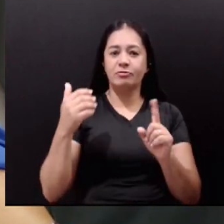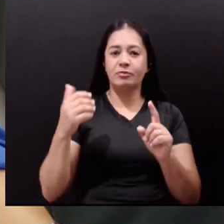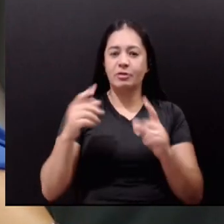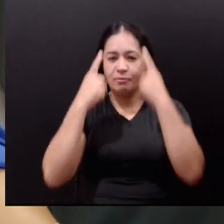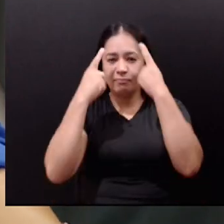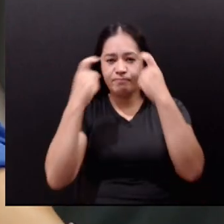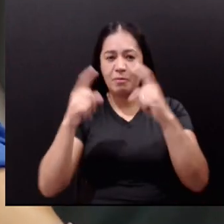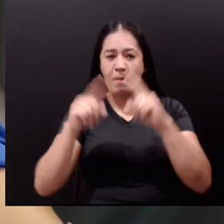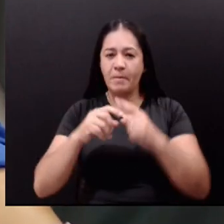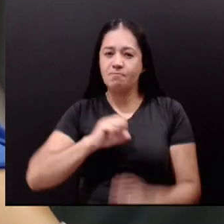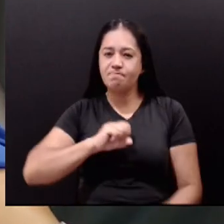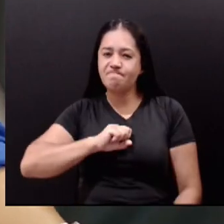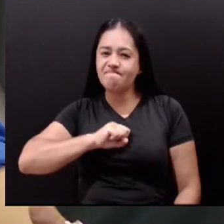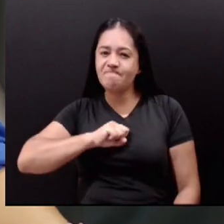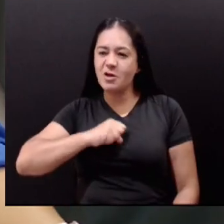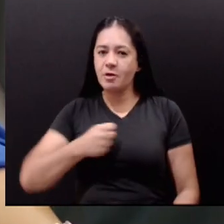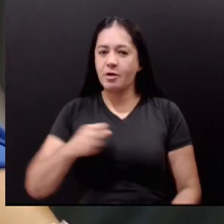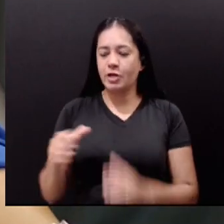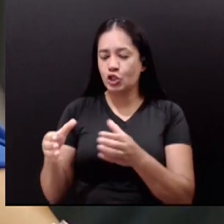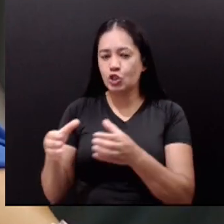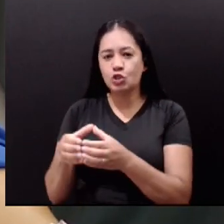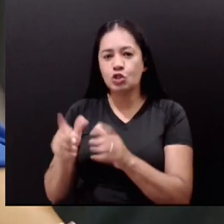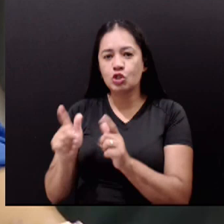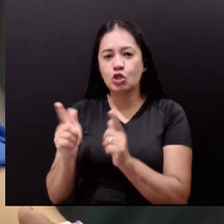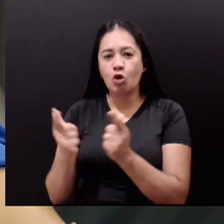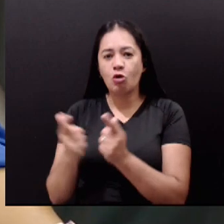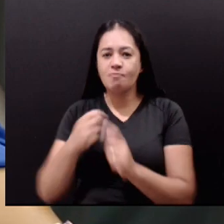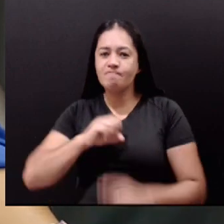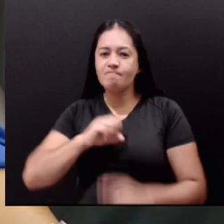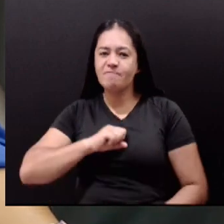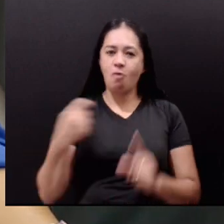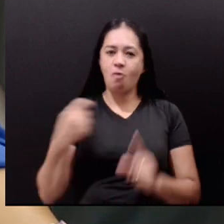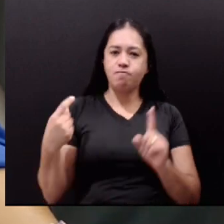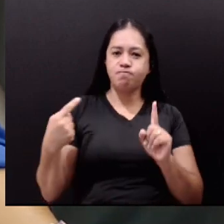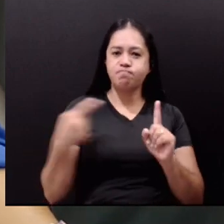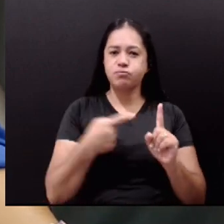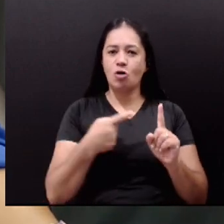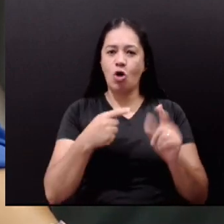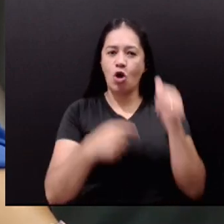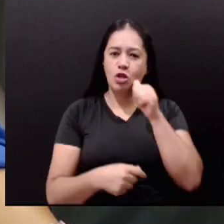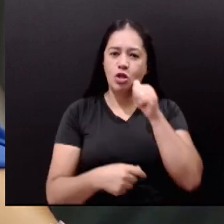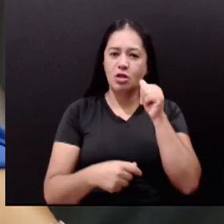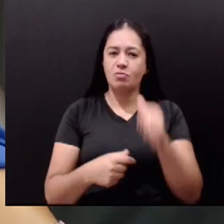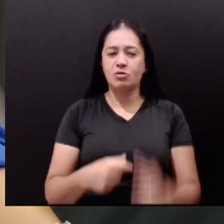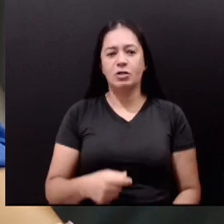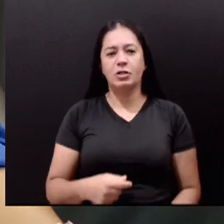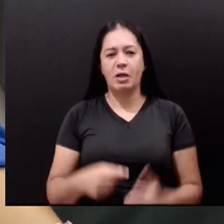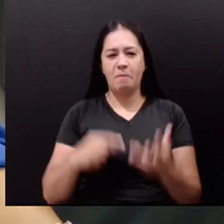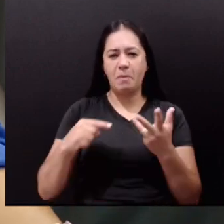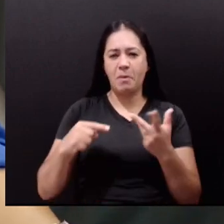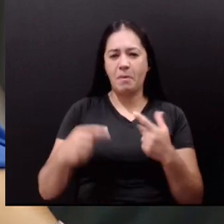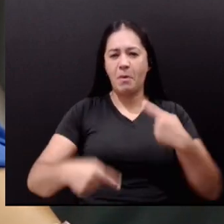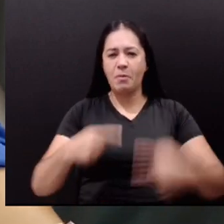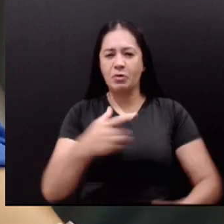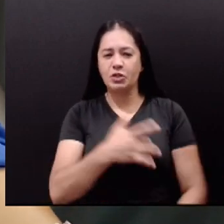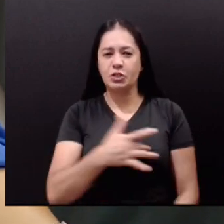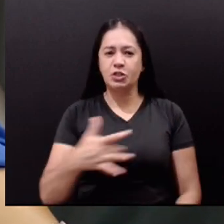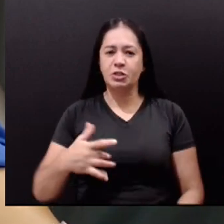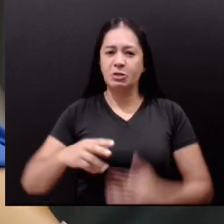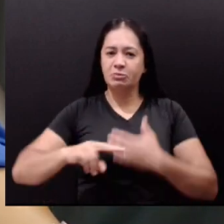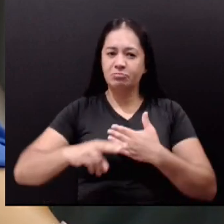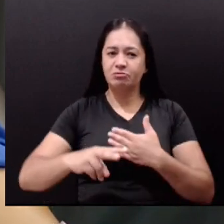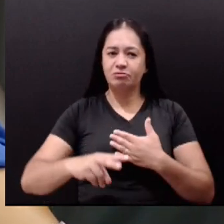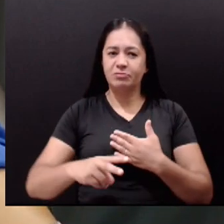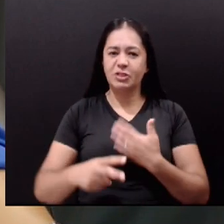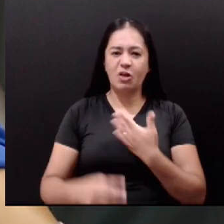sexo feminino e também se alinha com crenças, homofobia, racismo, políticas de saúde reprodutiva anti-mulheres. As plataformas